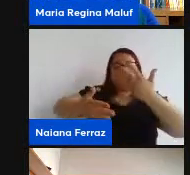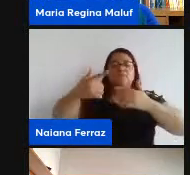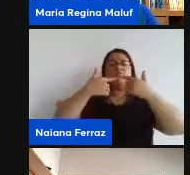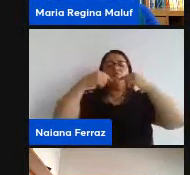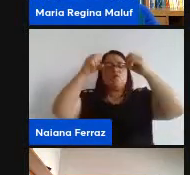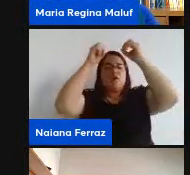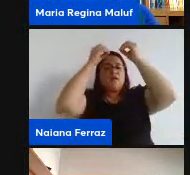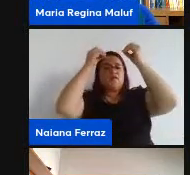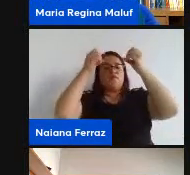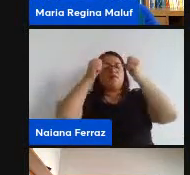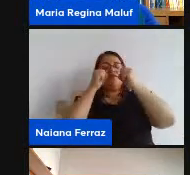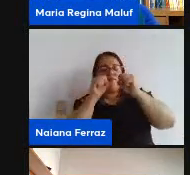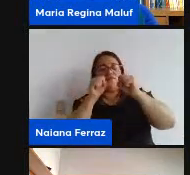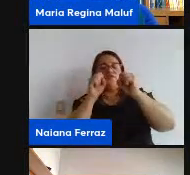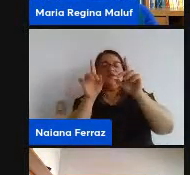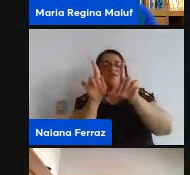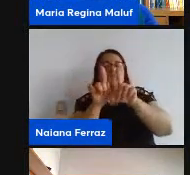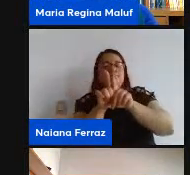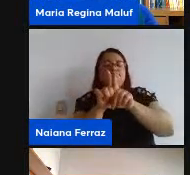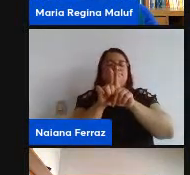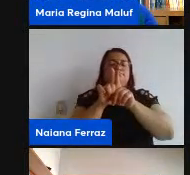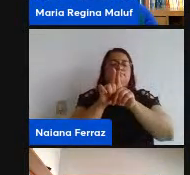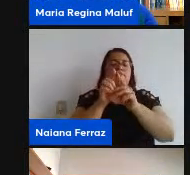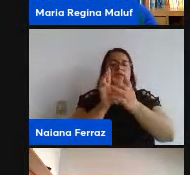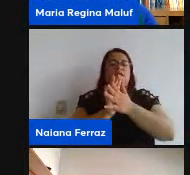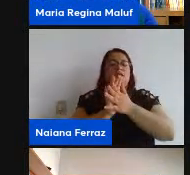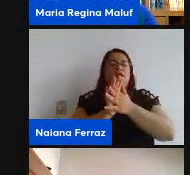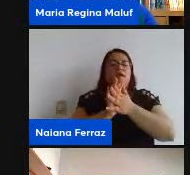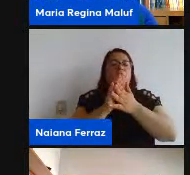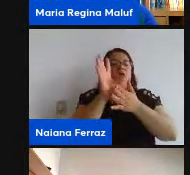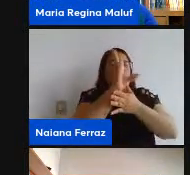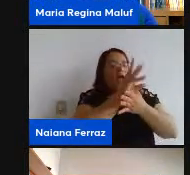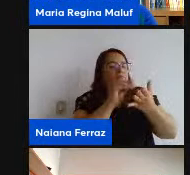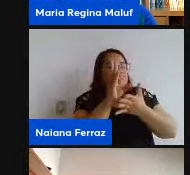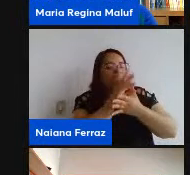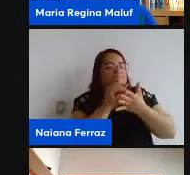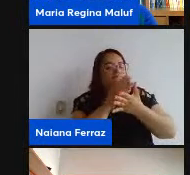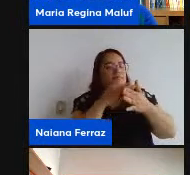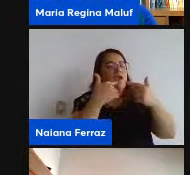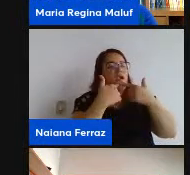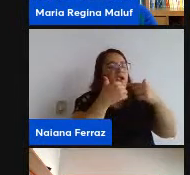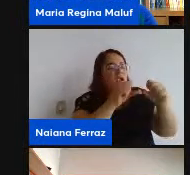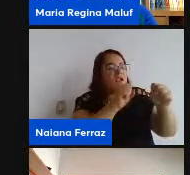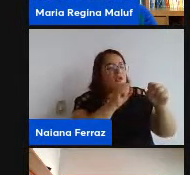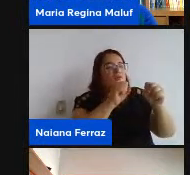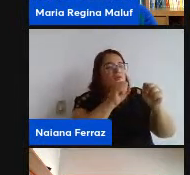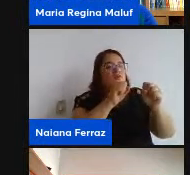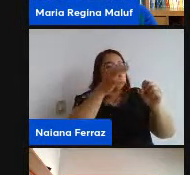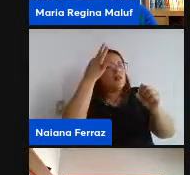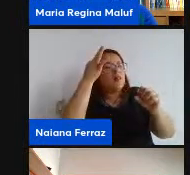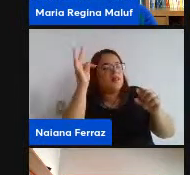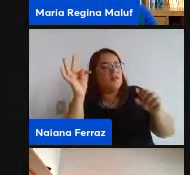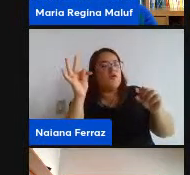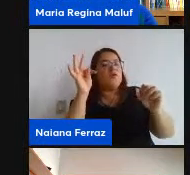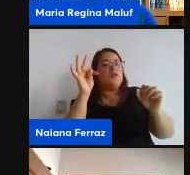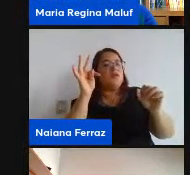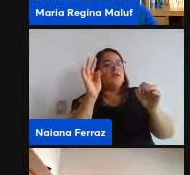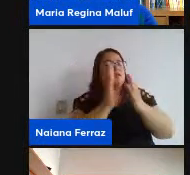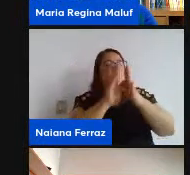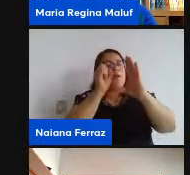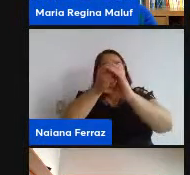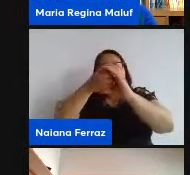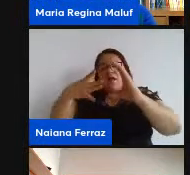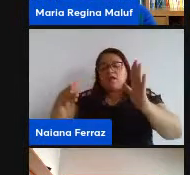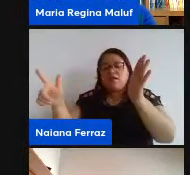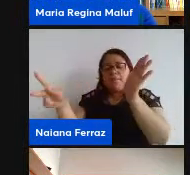insights dessa disciplina teórica, eminentemente teórica, da linguística, na caracterização dessa gramática e procurando evidenciar não